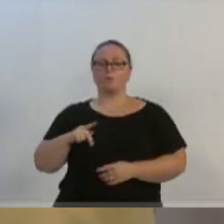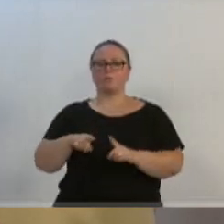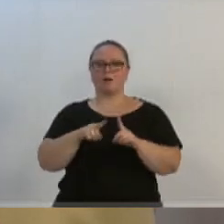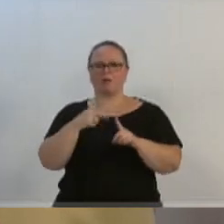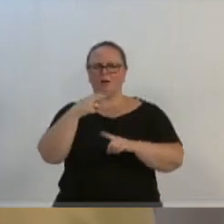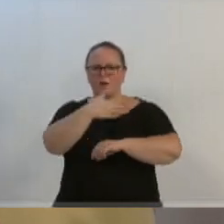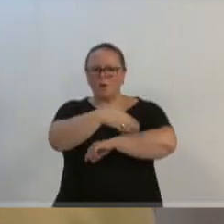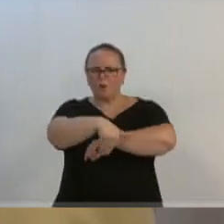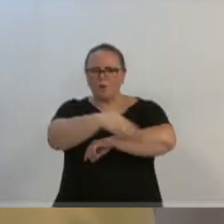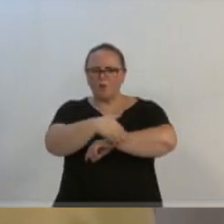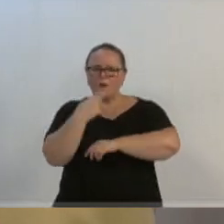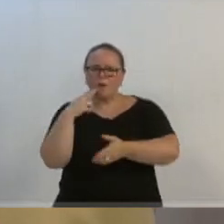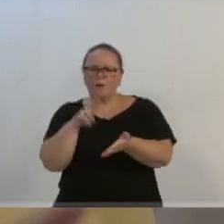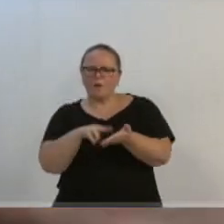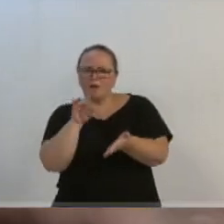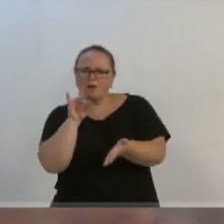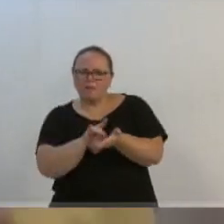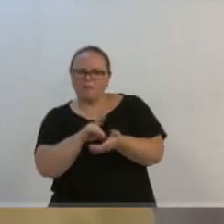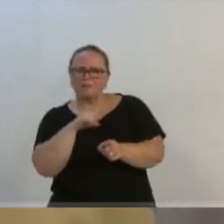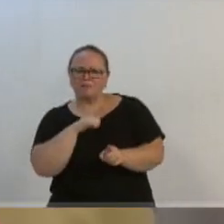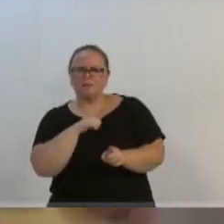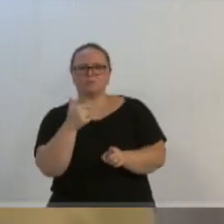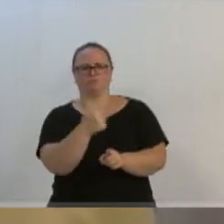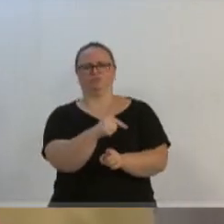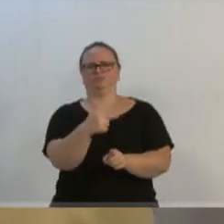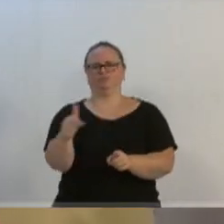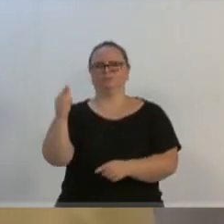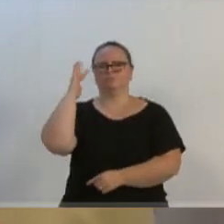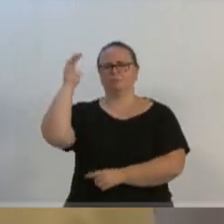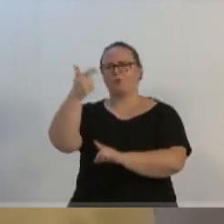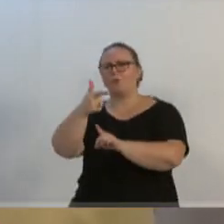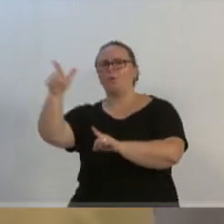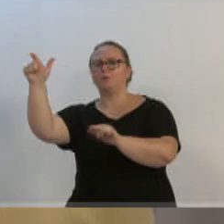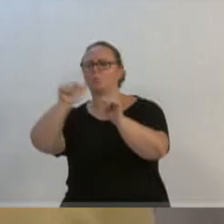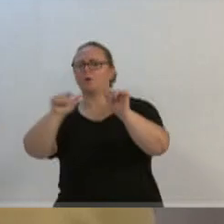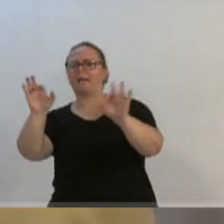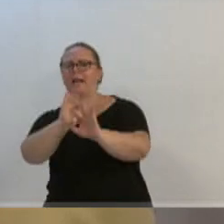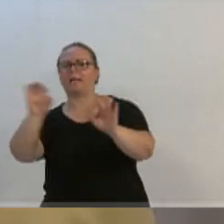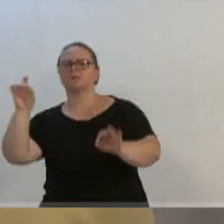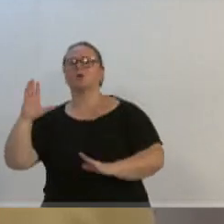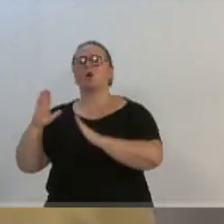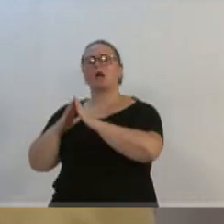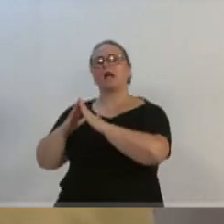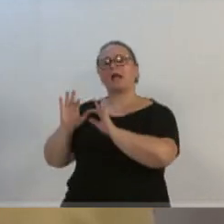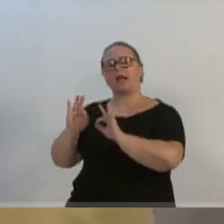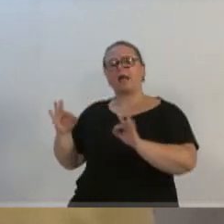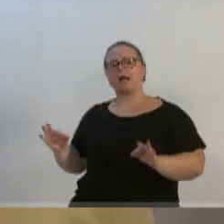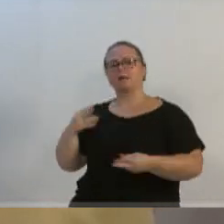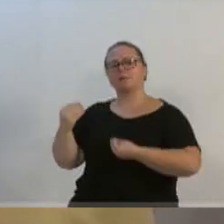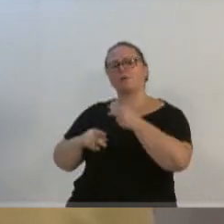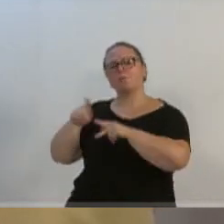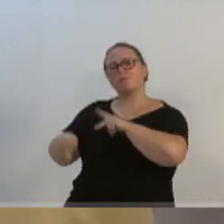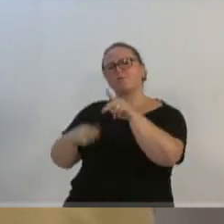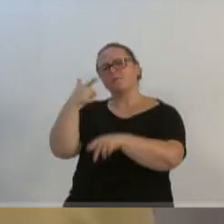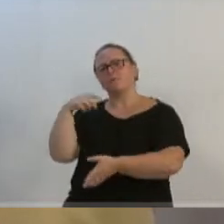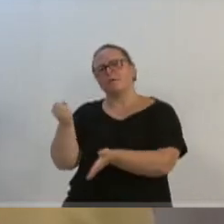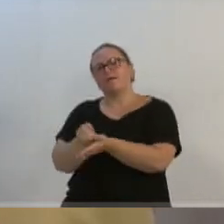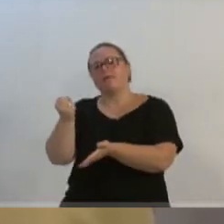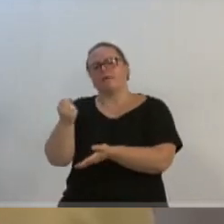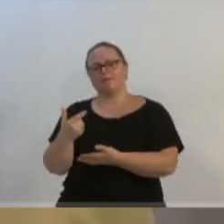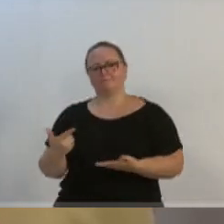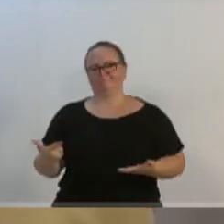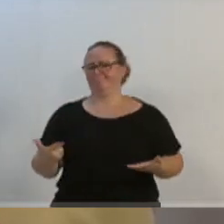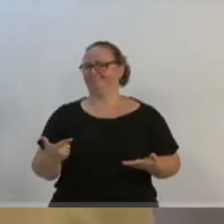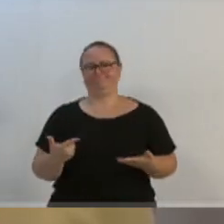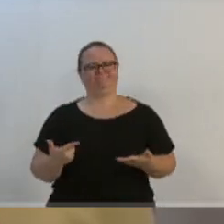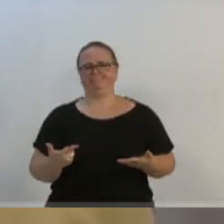sequer ruas onde tem equipamentos públicos em cima. Imagina a rua que não tem. Onde é só residências, como é que o povo vai conseguir fazer para regularizar? Quer dizer, não está se dando